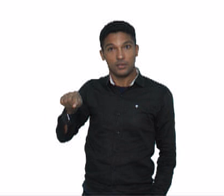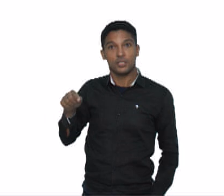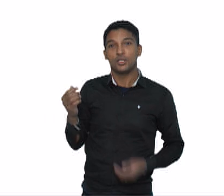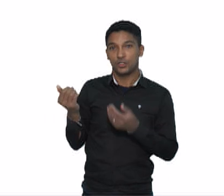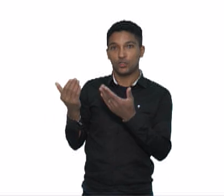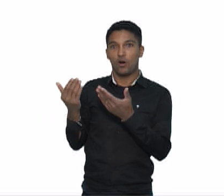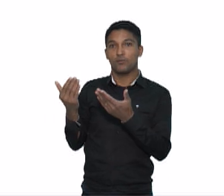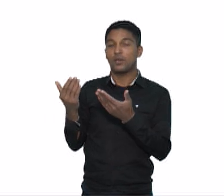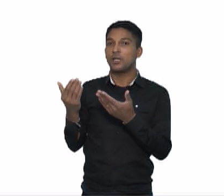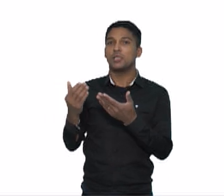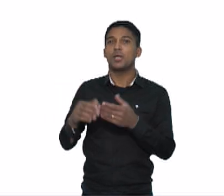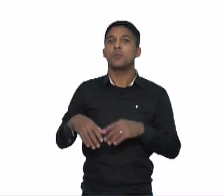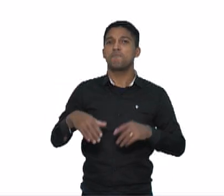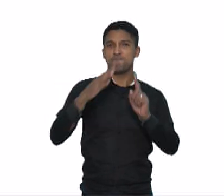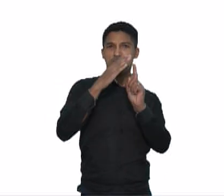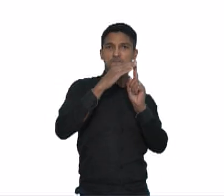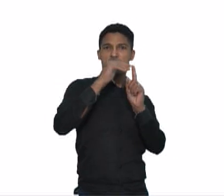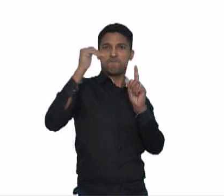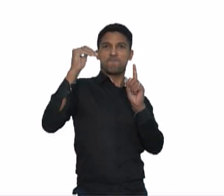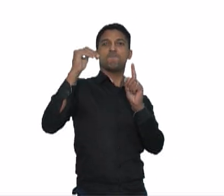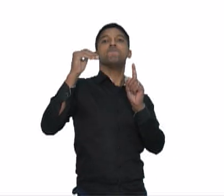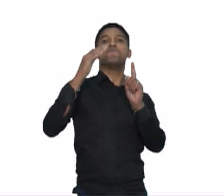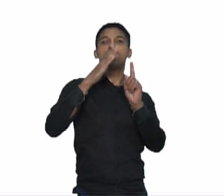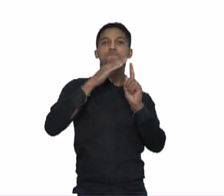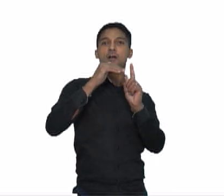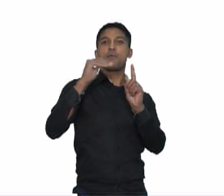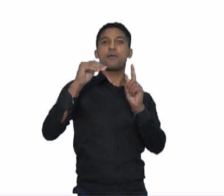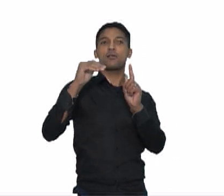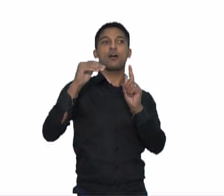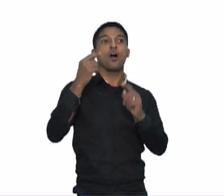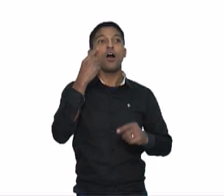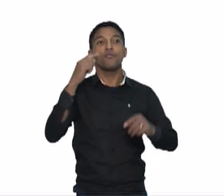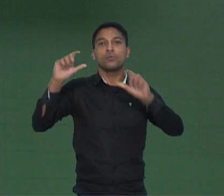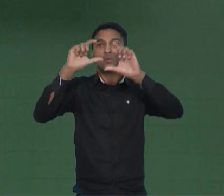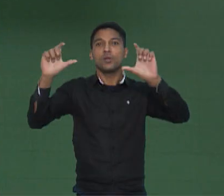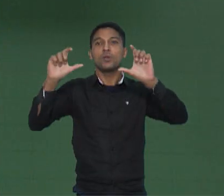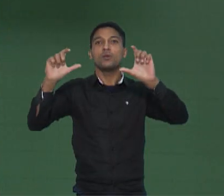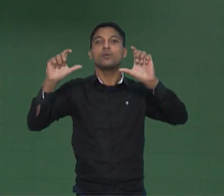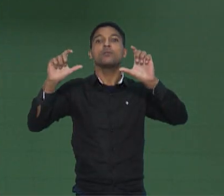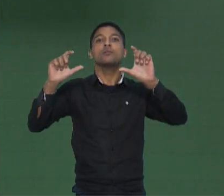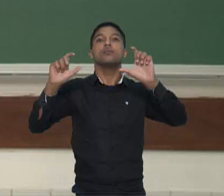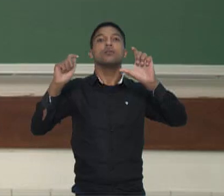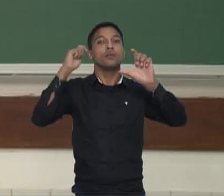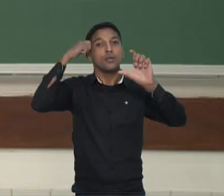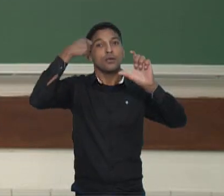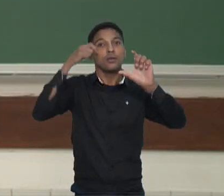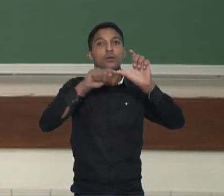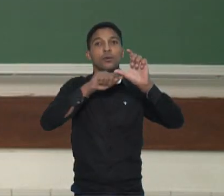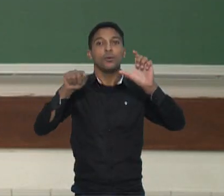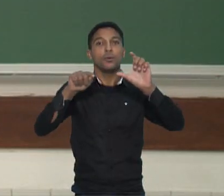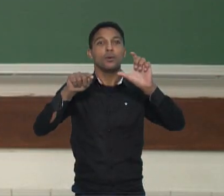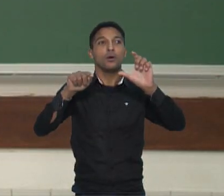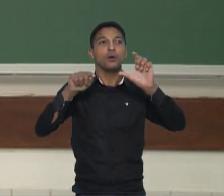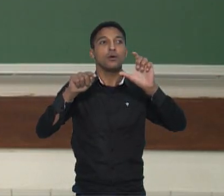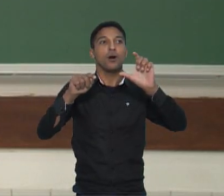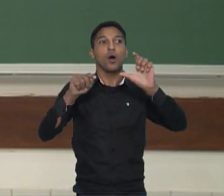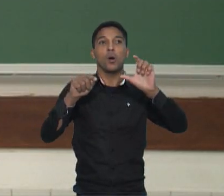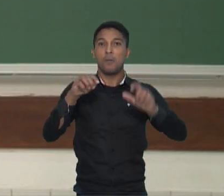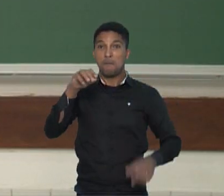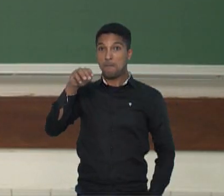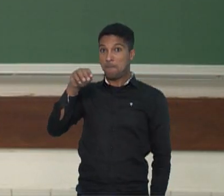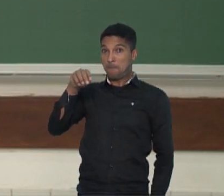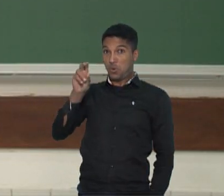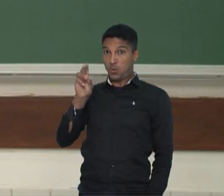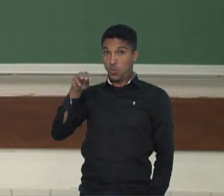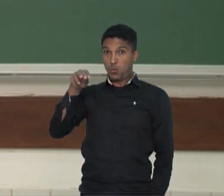era construído a partir do uso da figura de linguagem chamada de metonímia. Isso mesmo. Nós temos